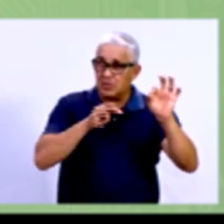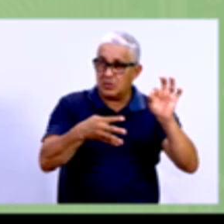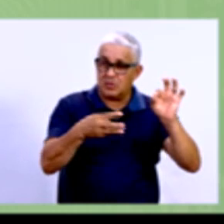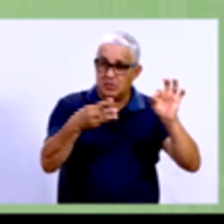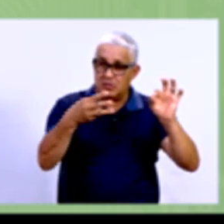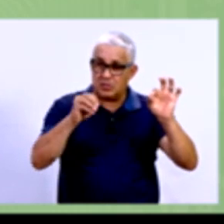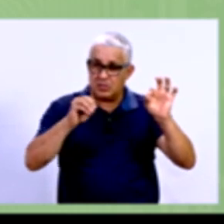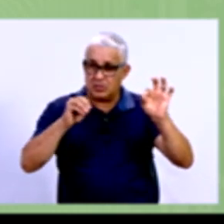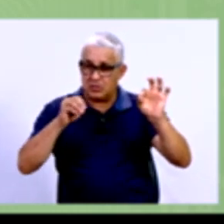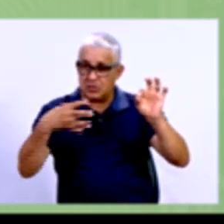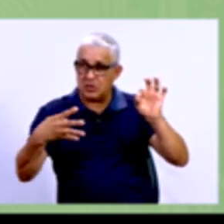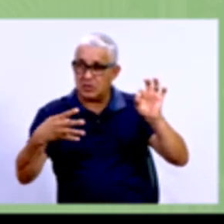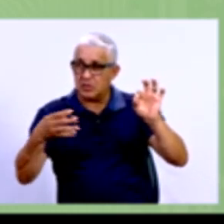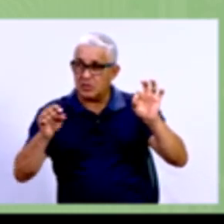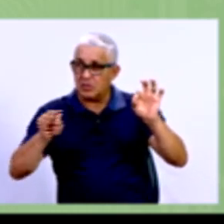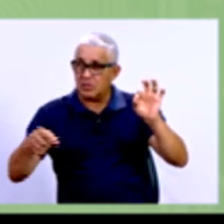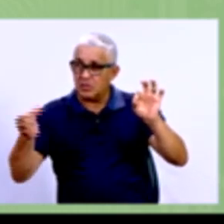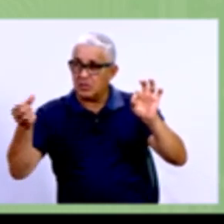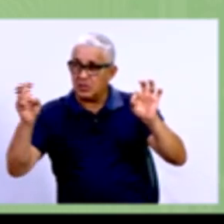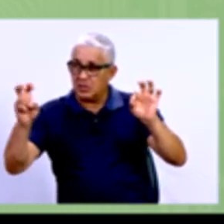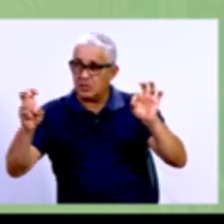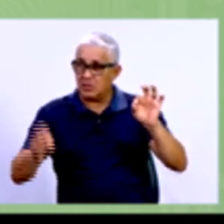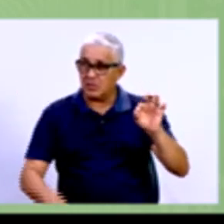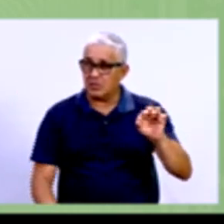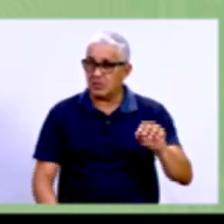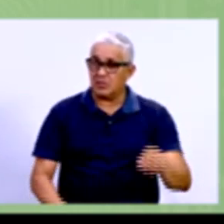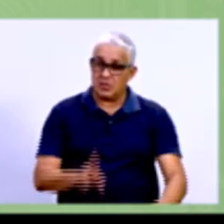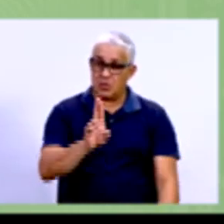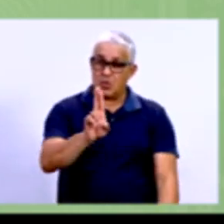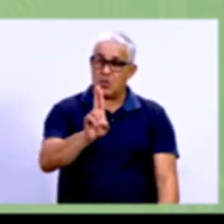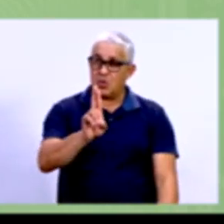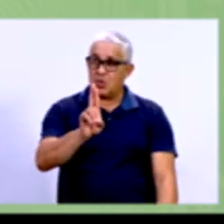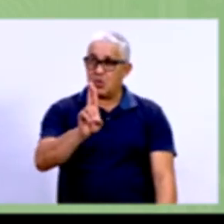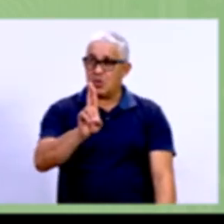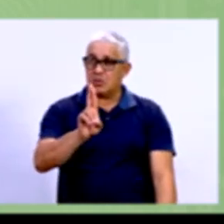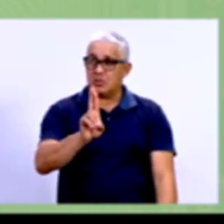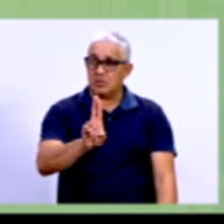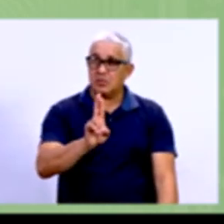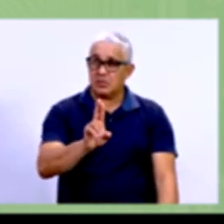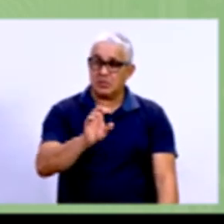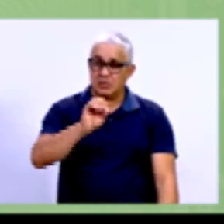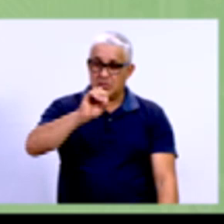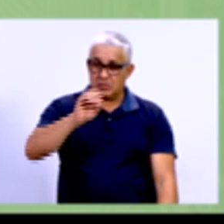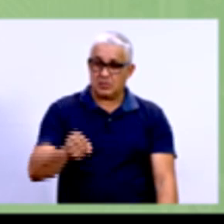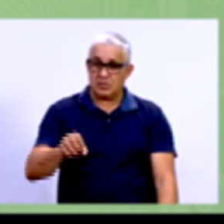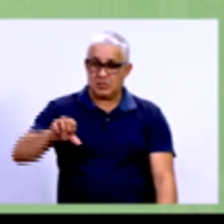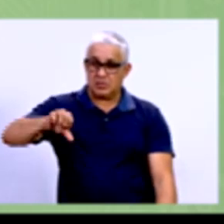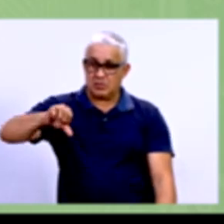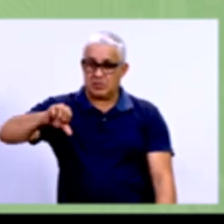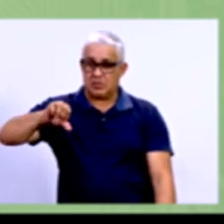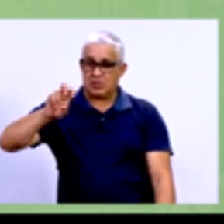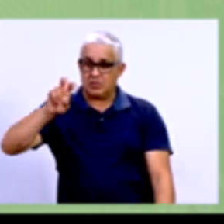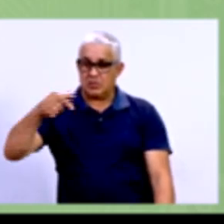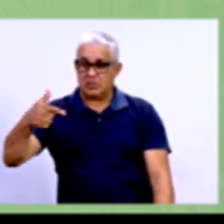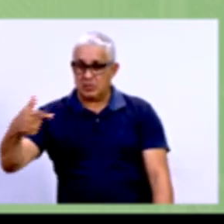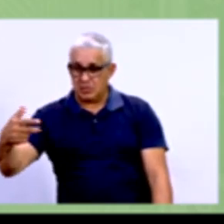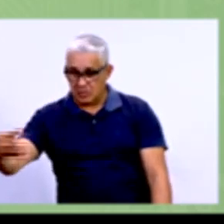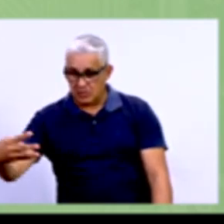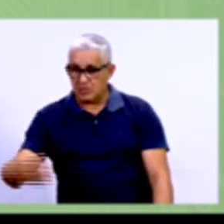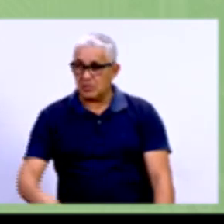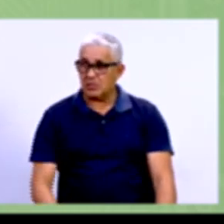4.304,65. O coeficiente de correlação aqui vai ser 0,9524, tá?